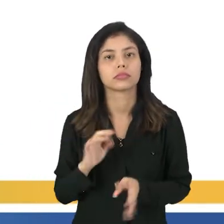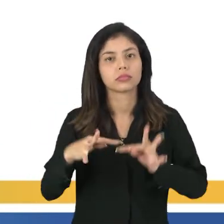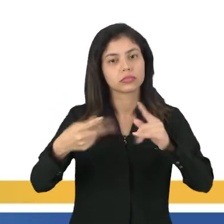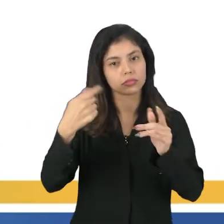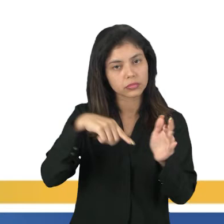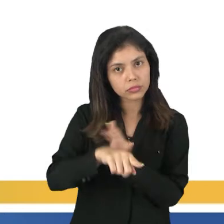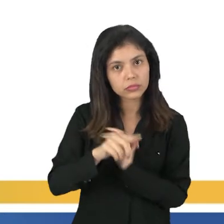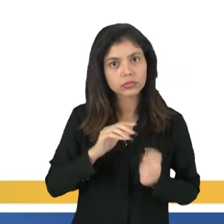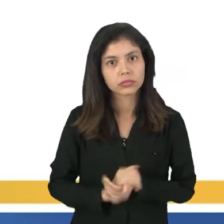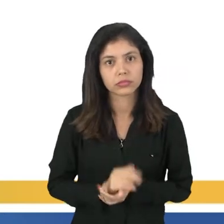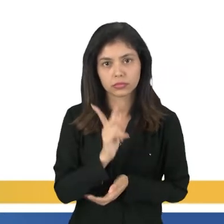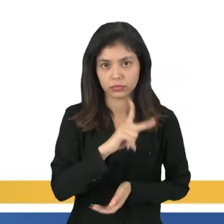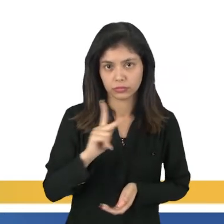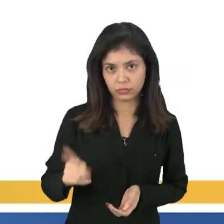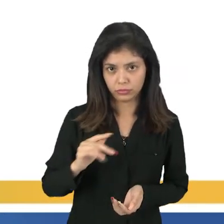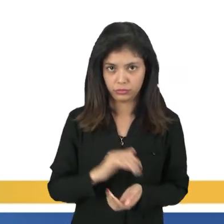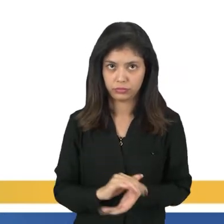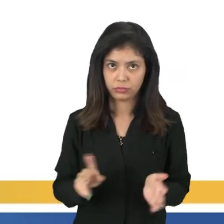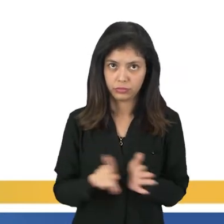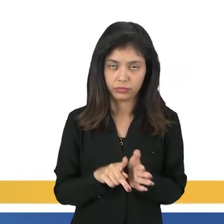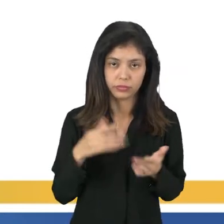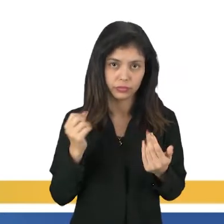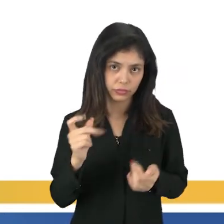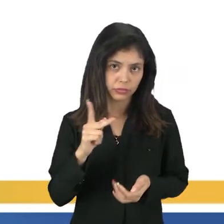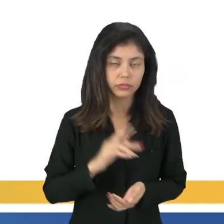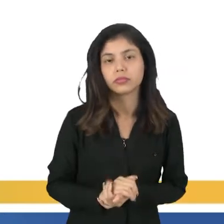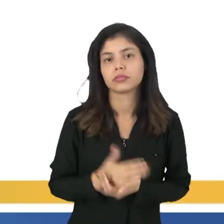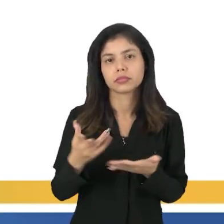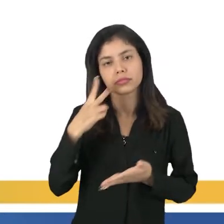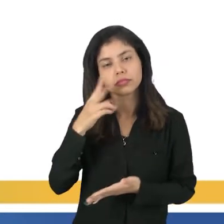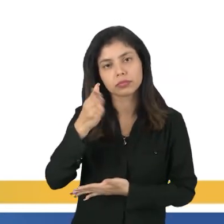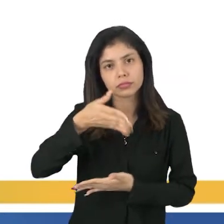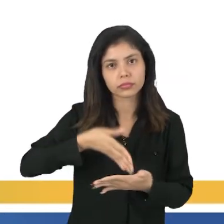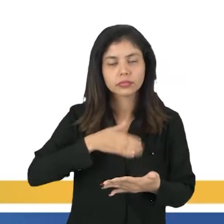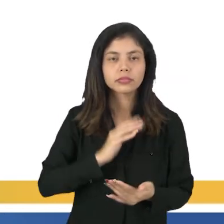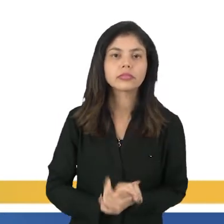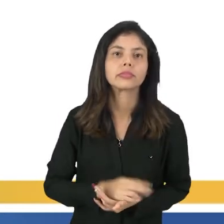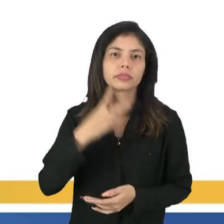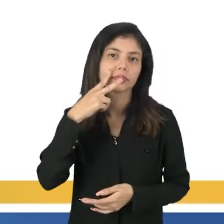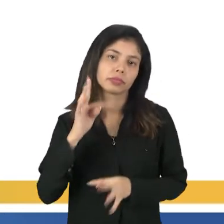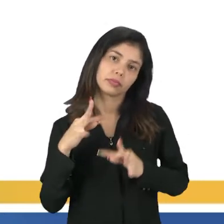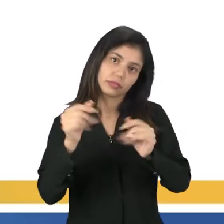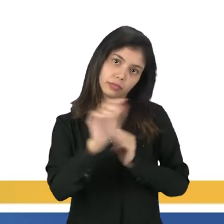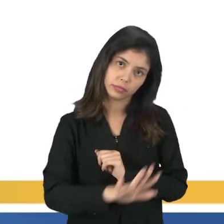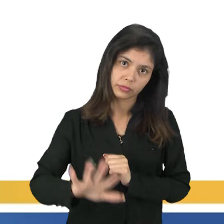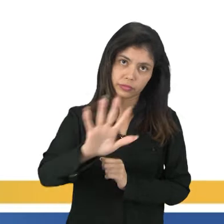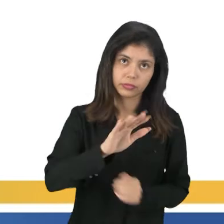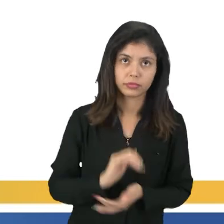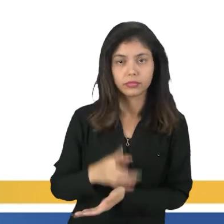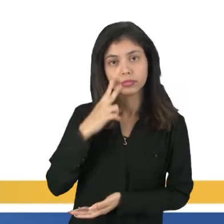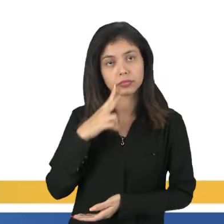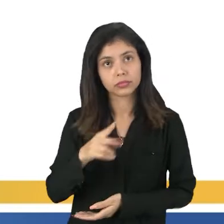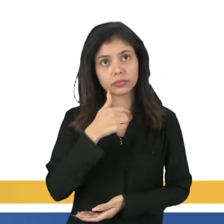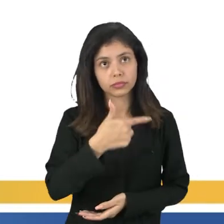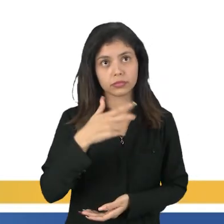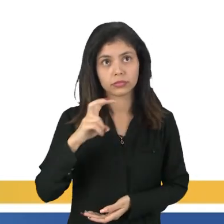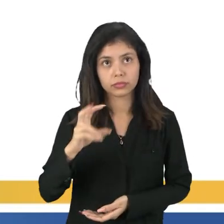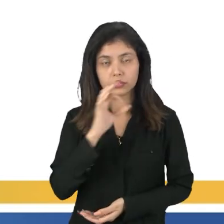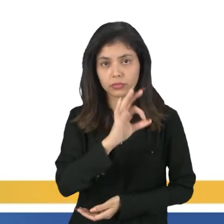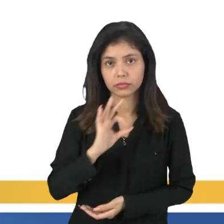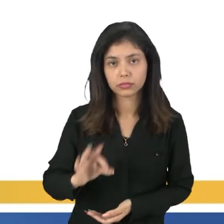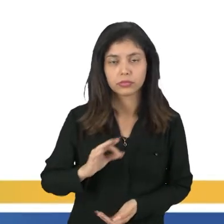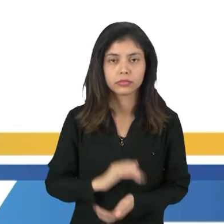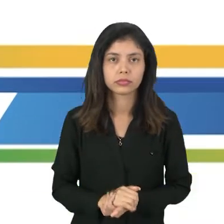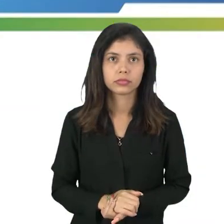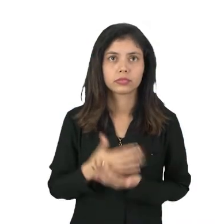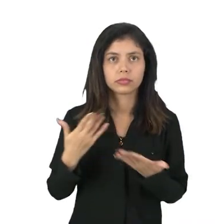as questões que a professora determinou. Ok? Então, já viu a metade, já vimos o total e já vimos 25%.